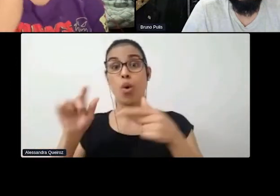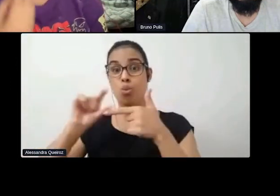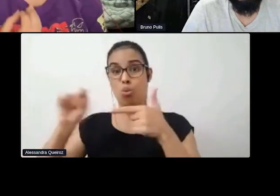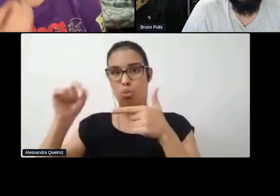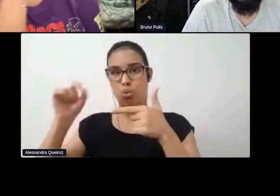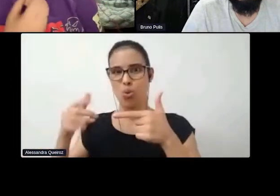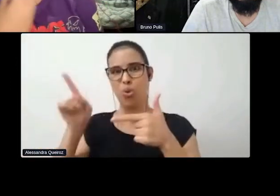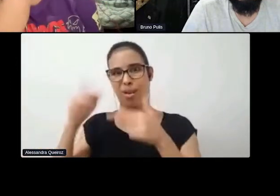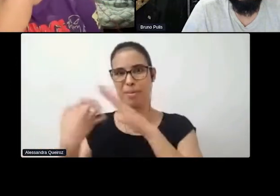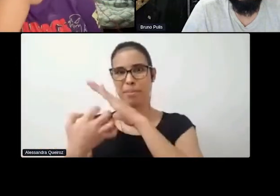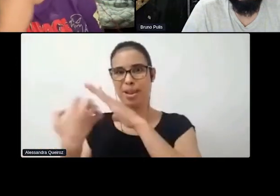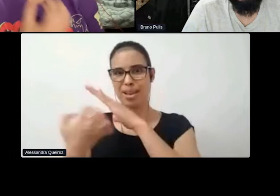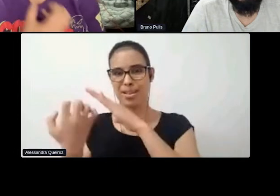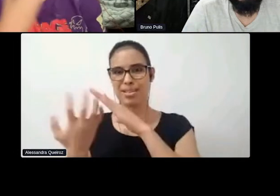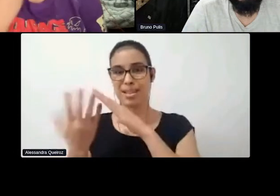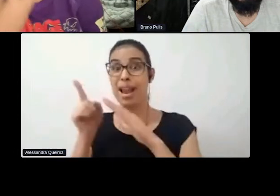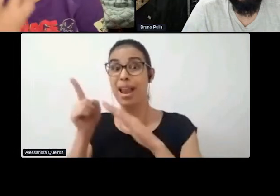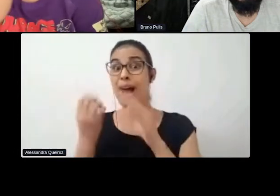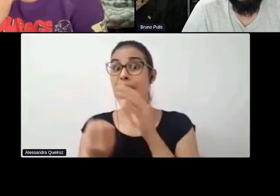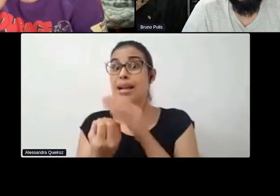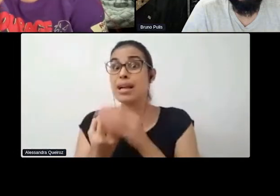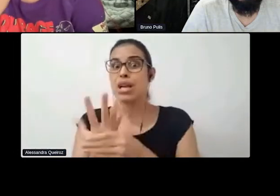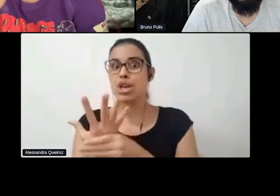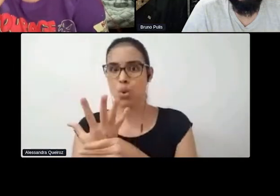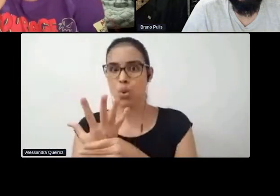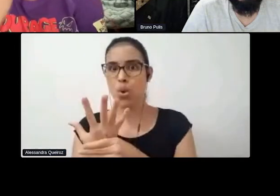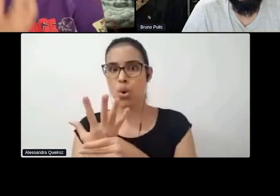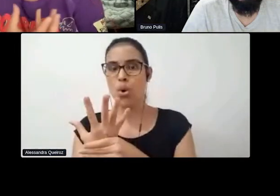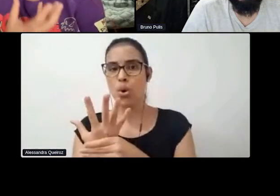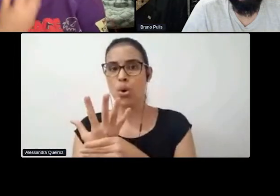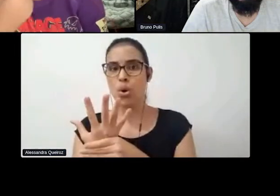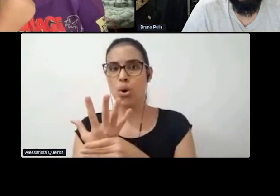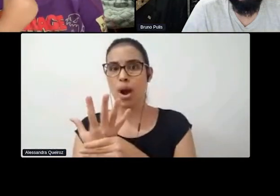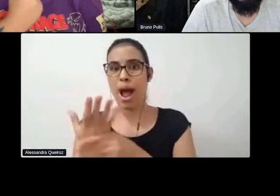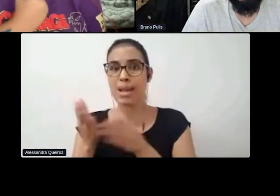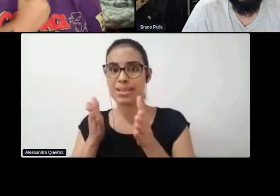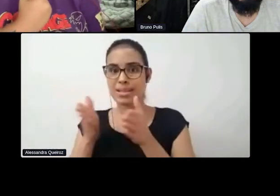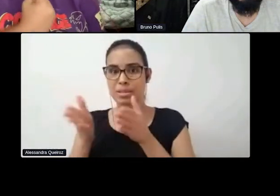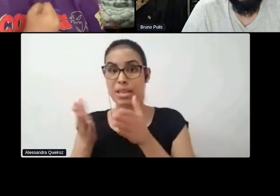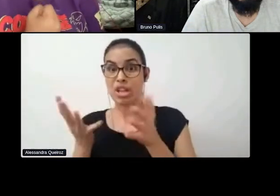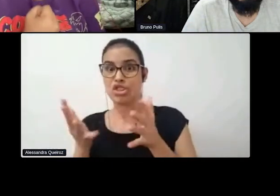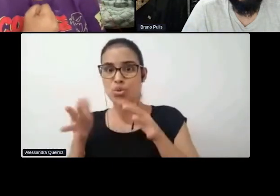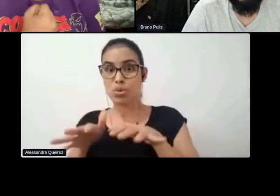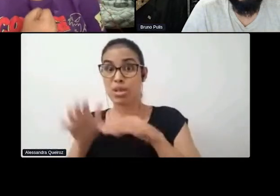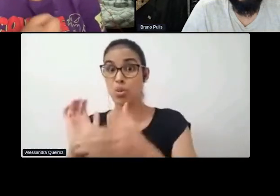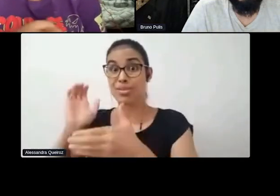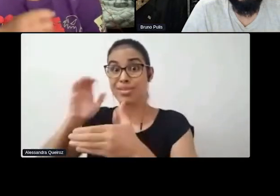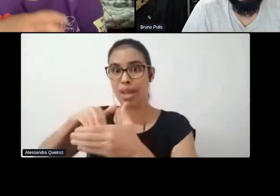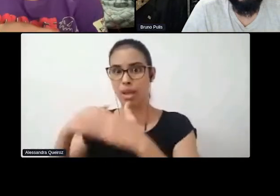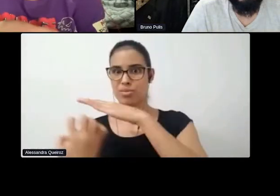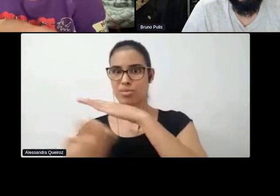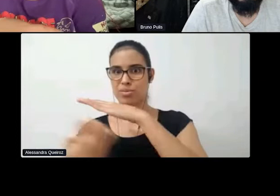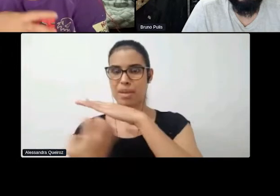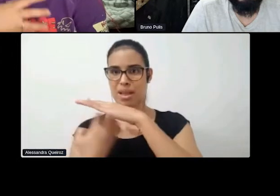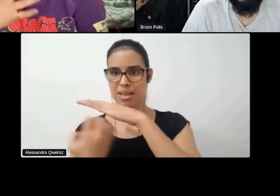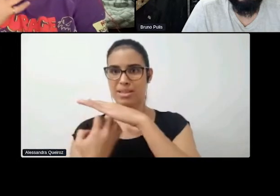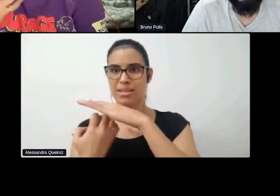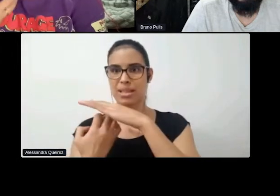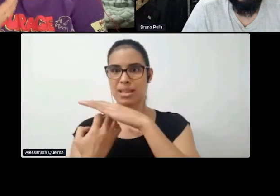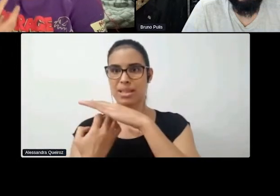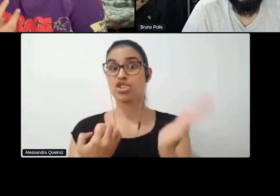para criar uma vertical de diversidade e inclusão dentro da empresa. Isso foi movimentado nos times de marketing